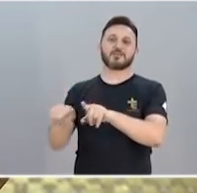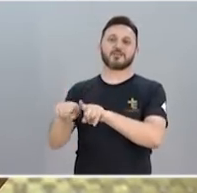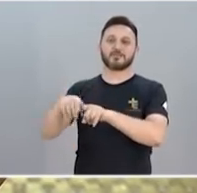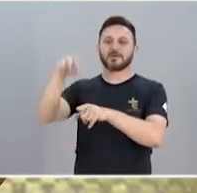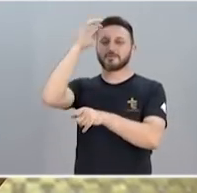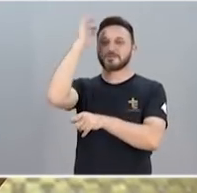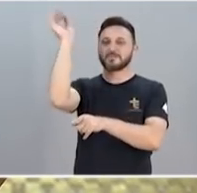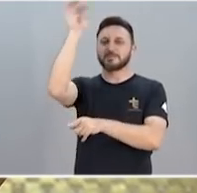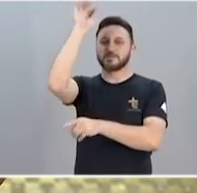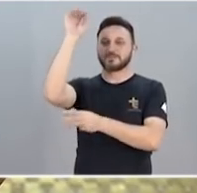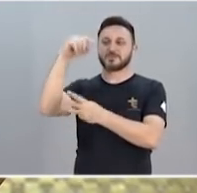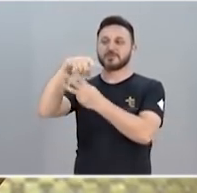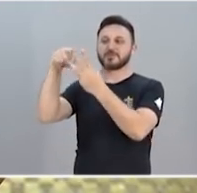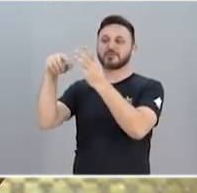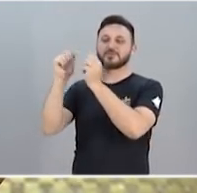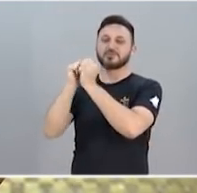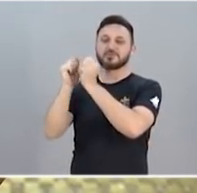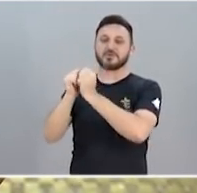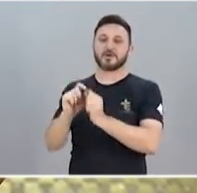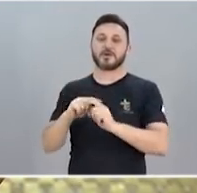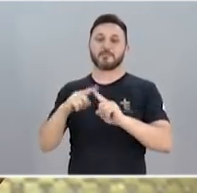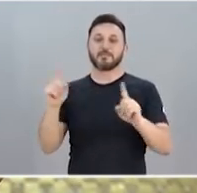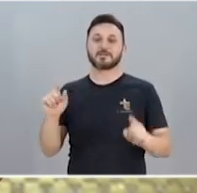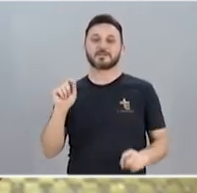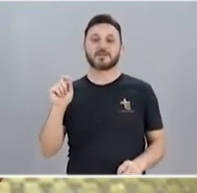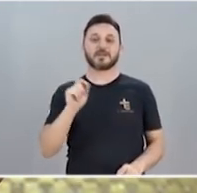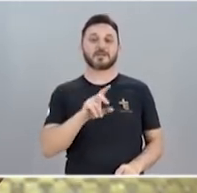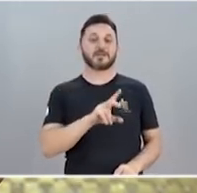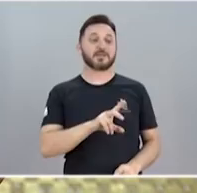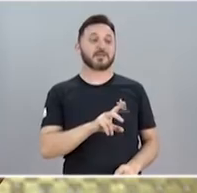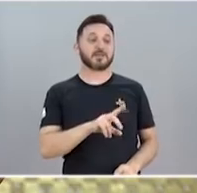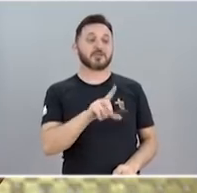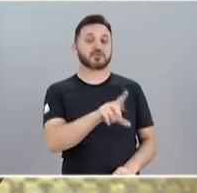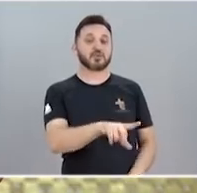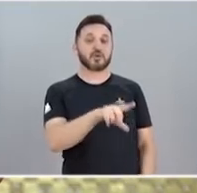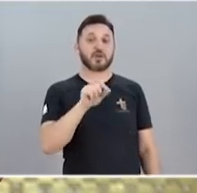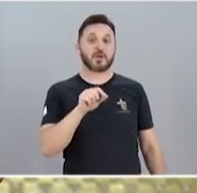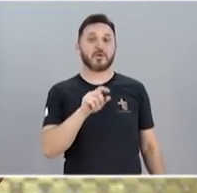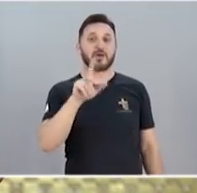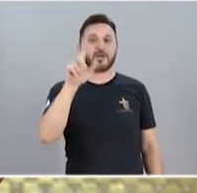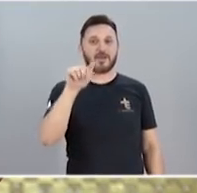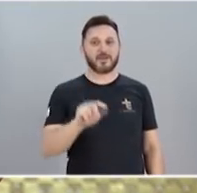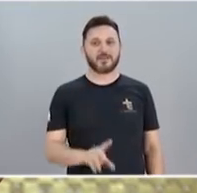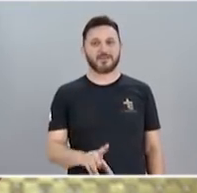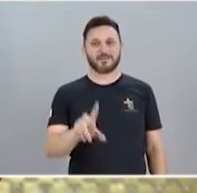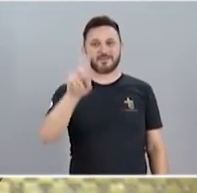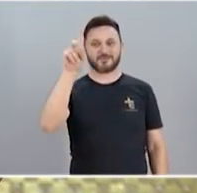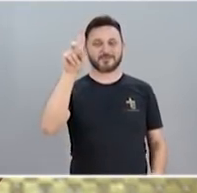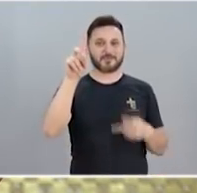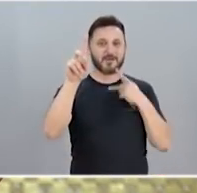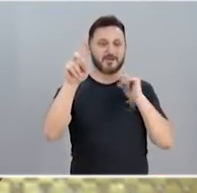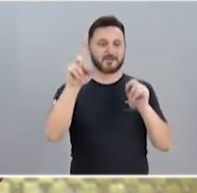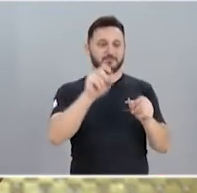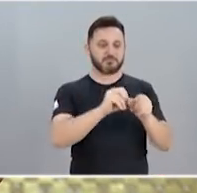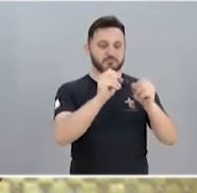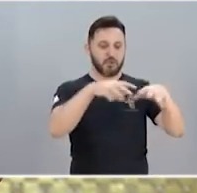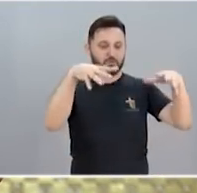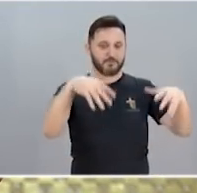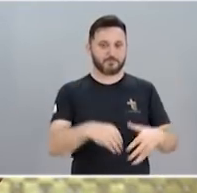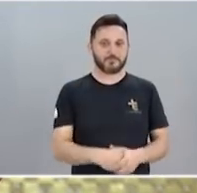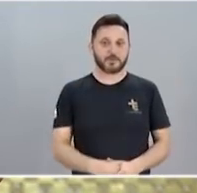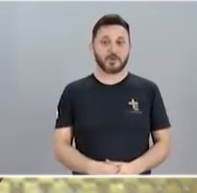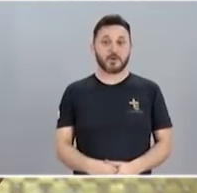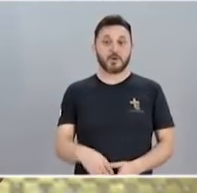Mas quem escolheu e criou foi o Pai. O Filho está